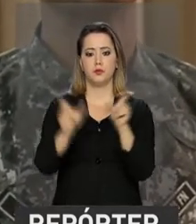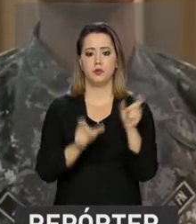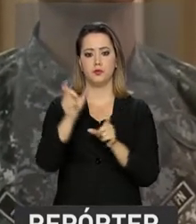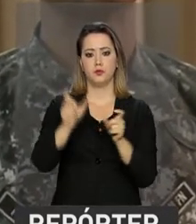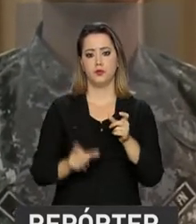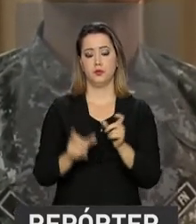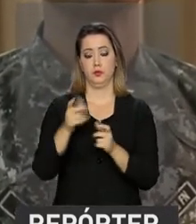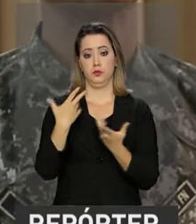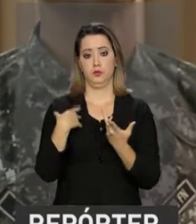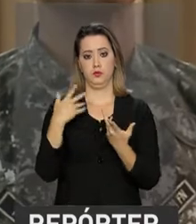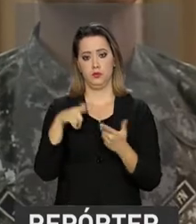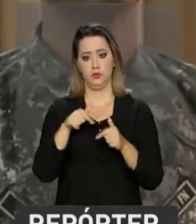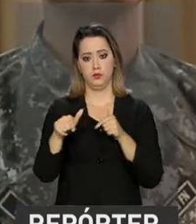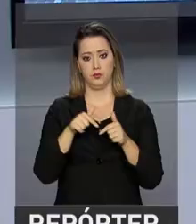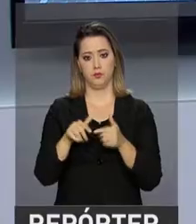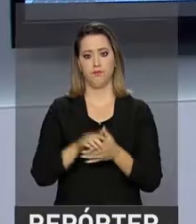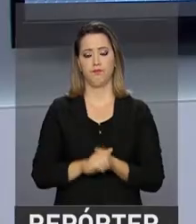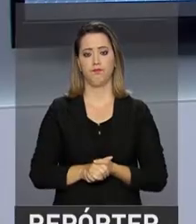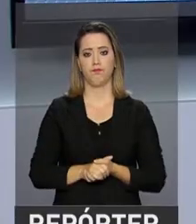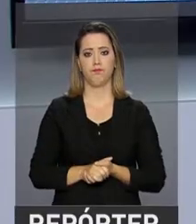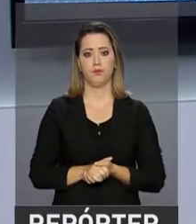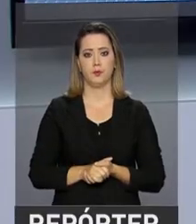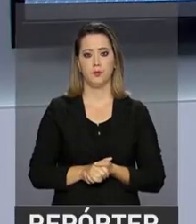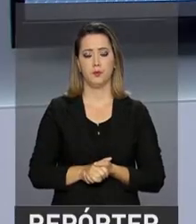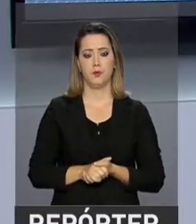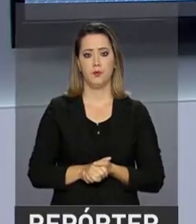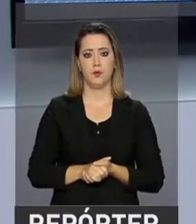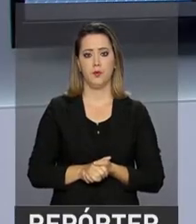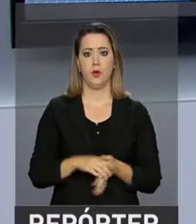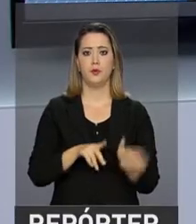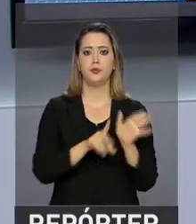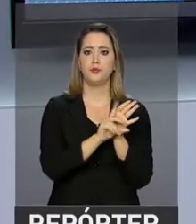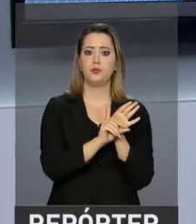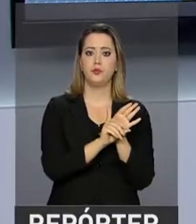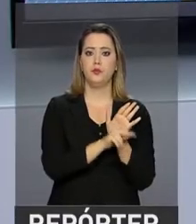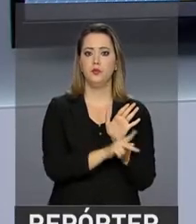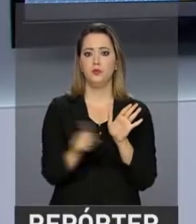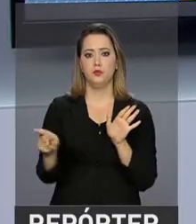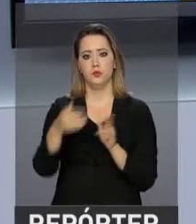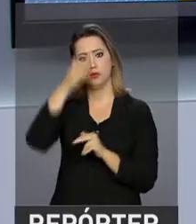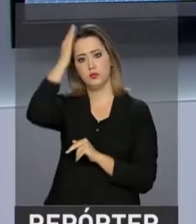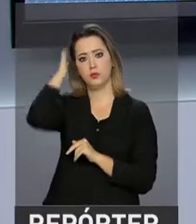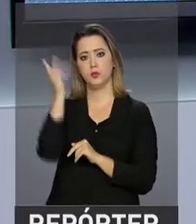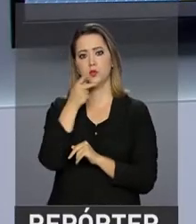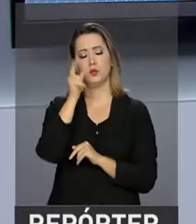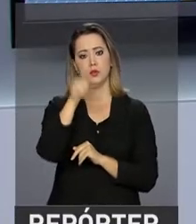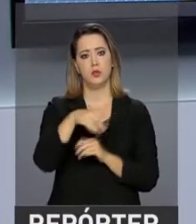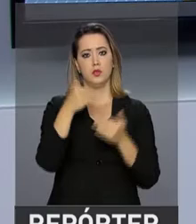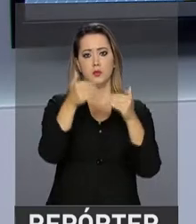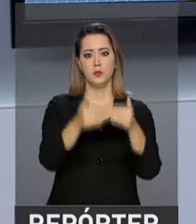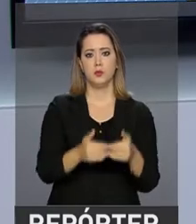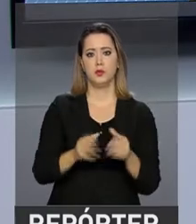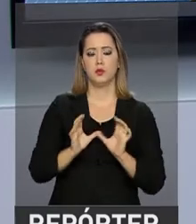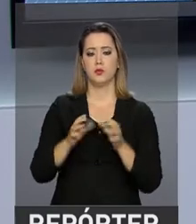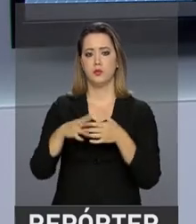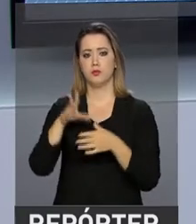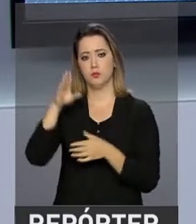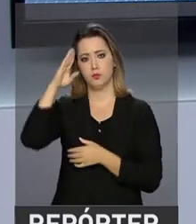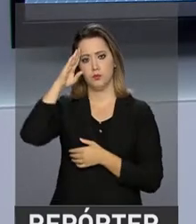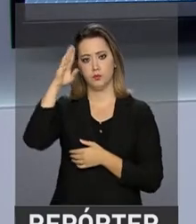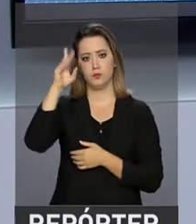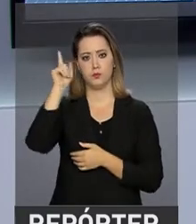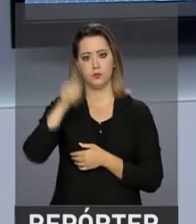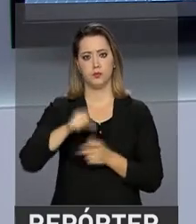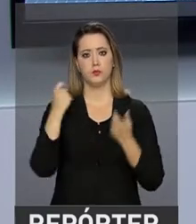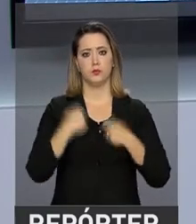dos operadores dos atos ilícitos. E no Twitter, o presidente Michel Temer disse que a presença das Forças Armadas no